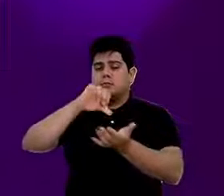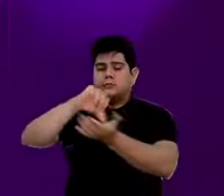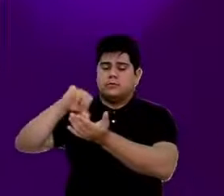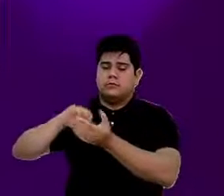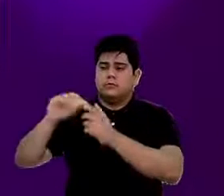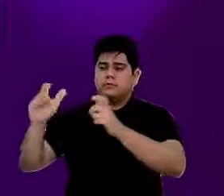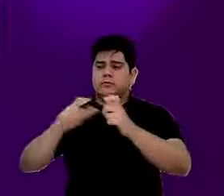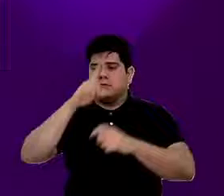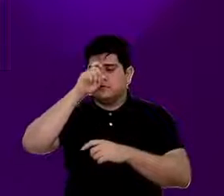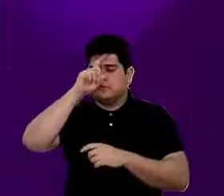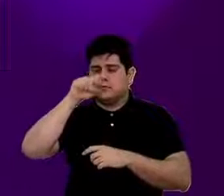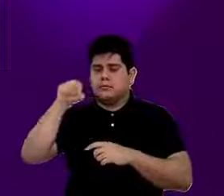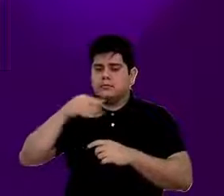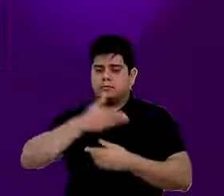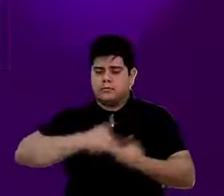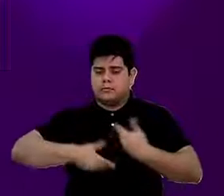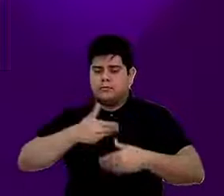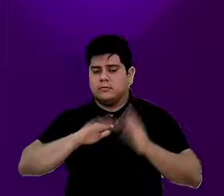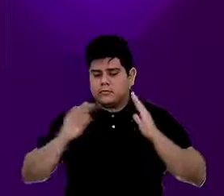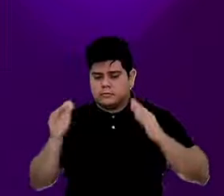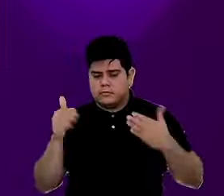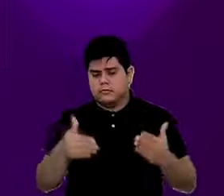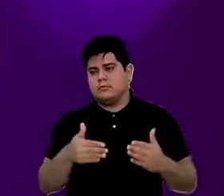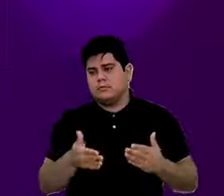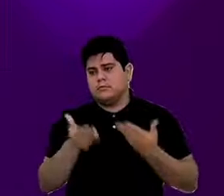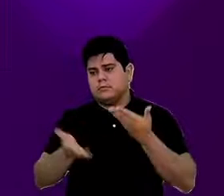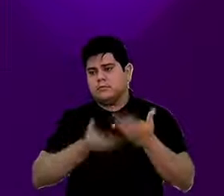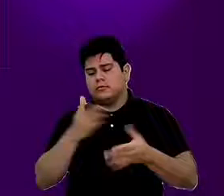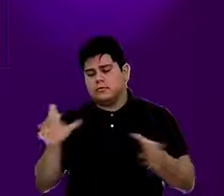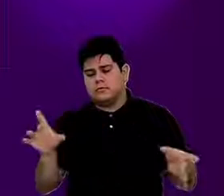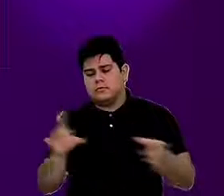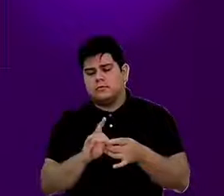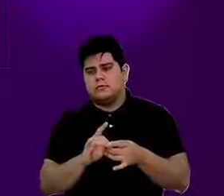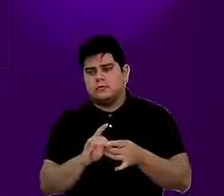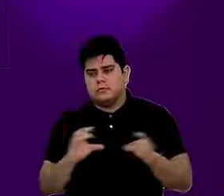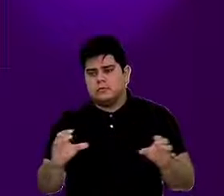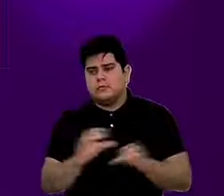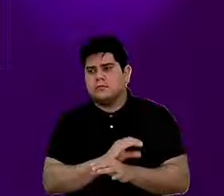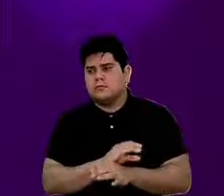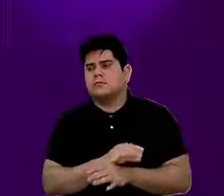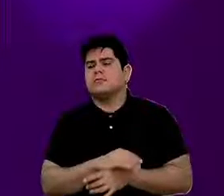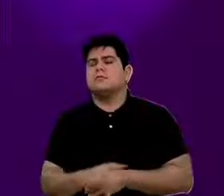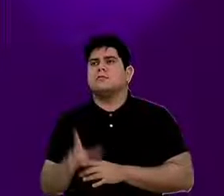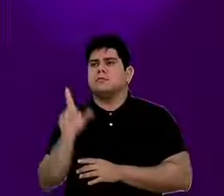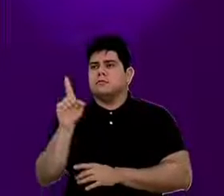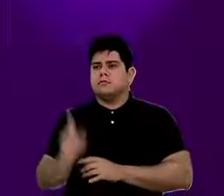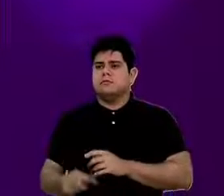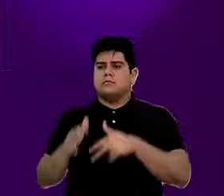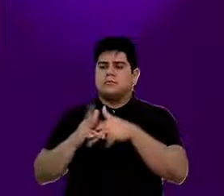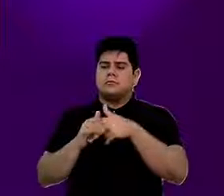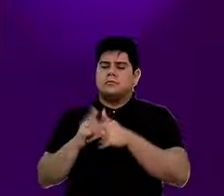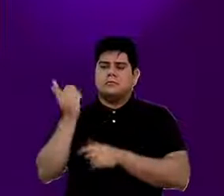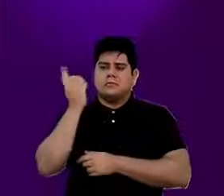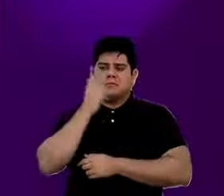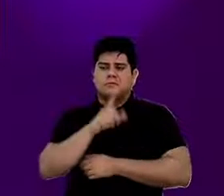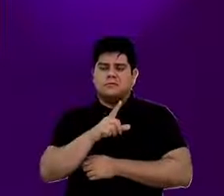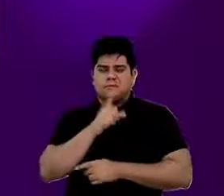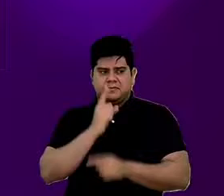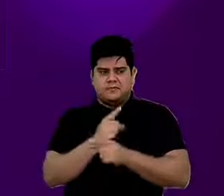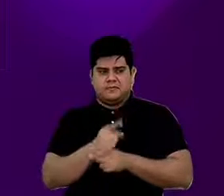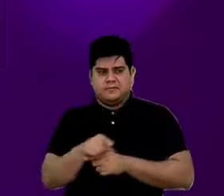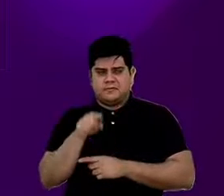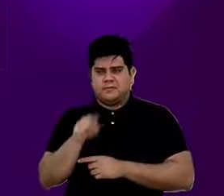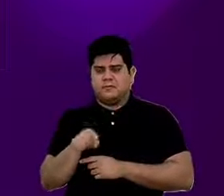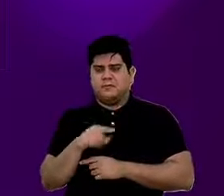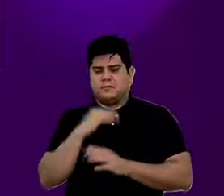serviços de cardio-oncologia focados nesse cuidado integrado e integral ao paciente, que consiga achar e